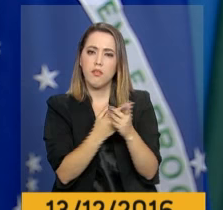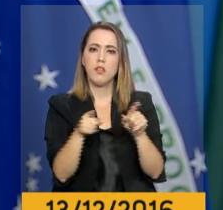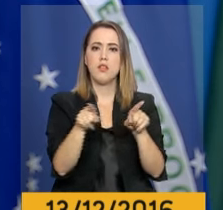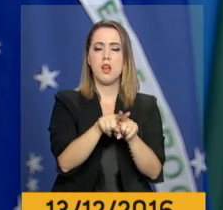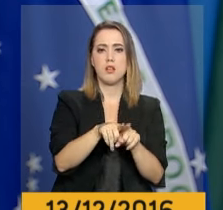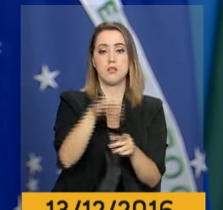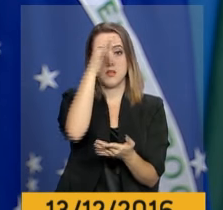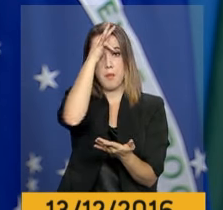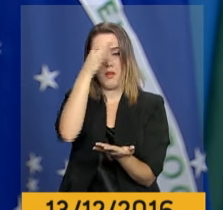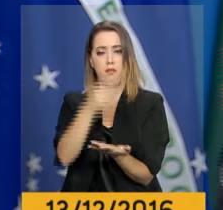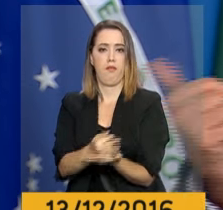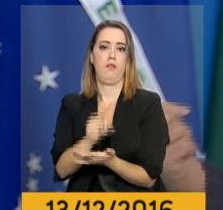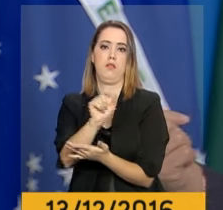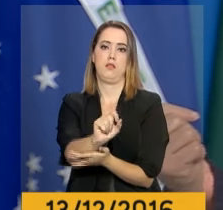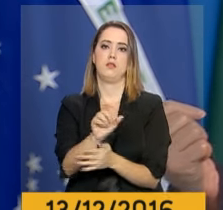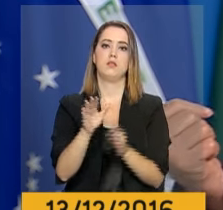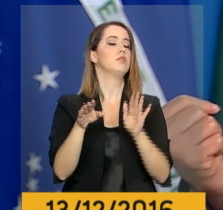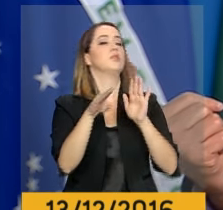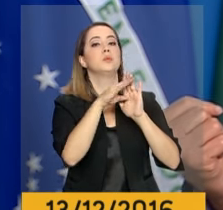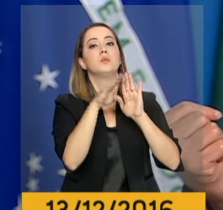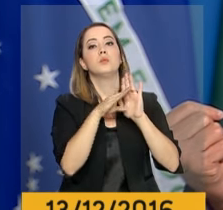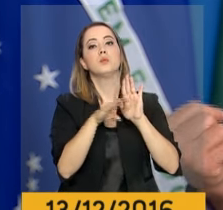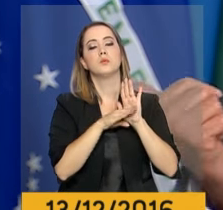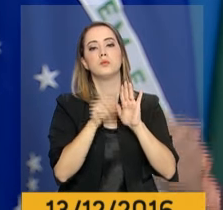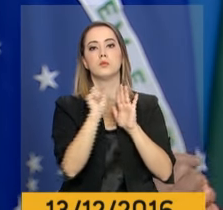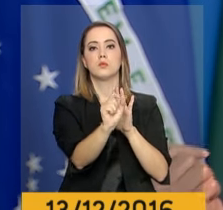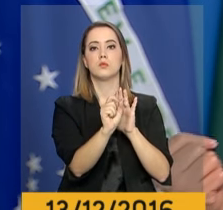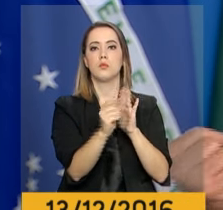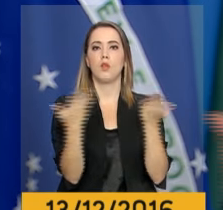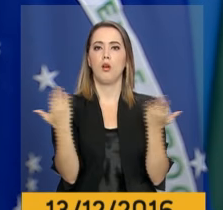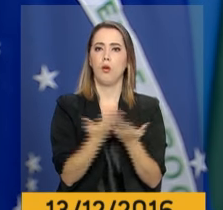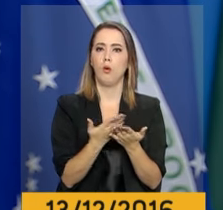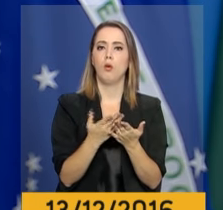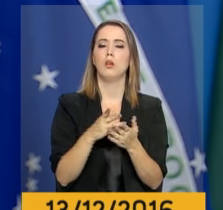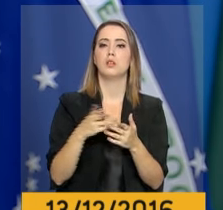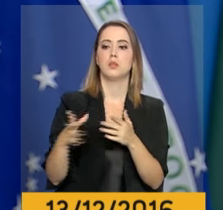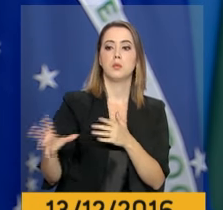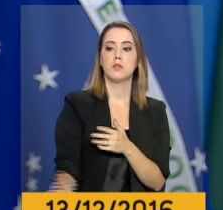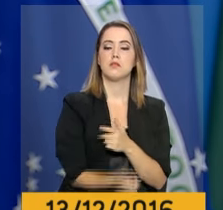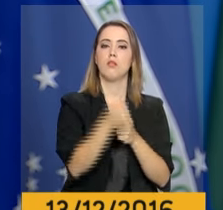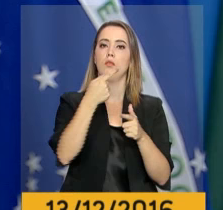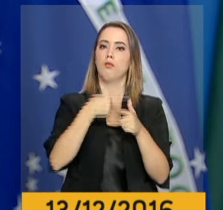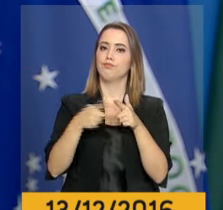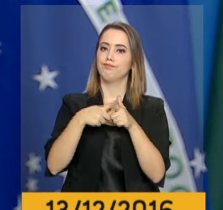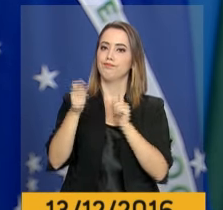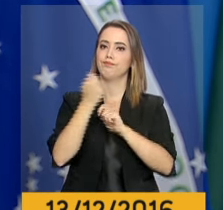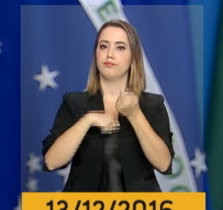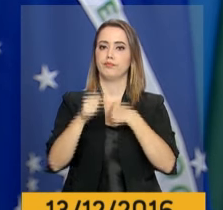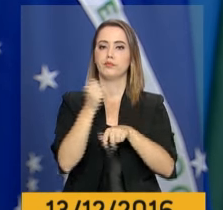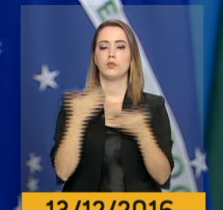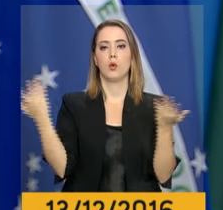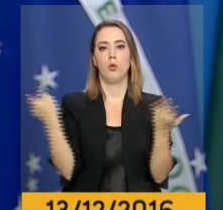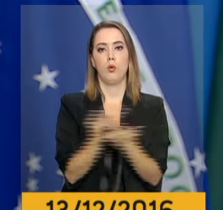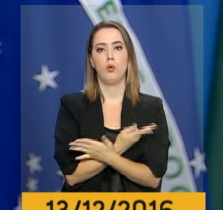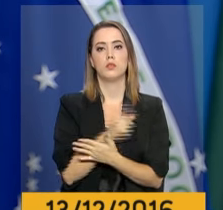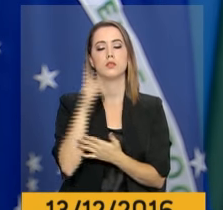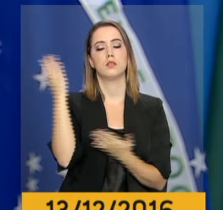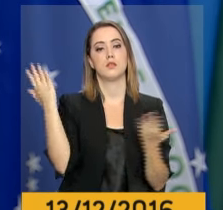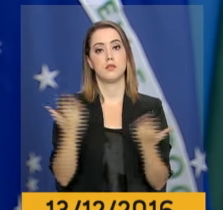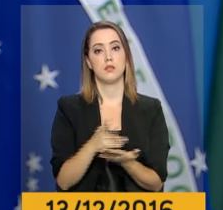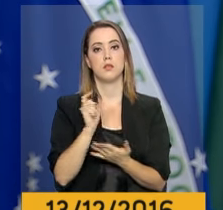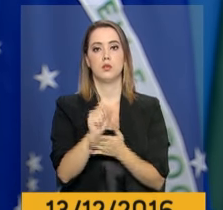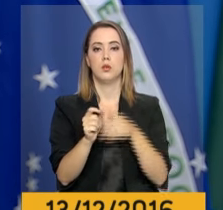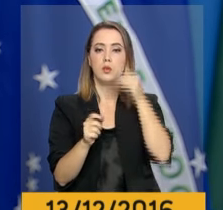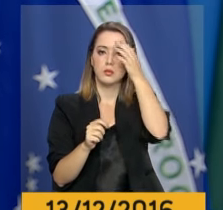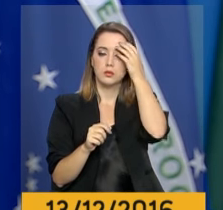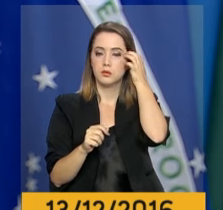credibilidade que estas medidas, digamos, antirrecessivas estão sendo tomadas neste momento.